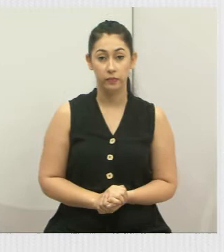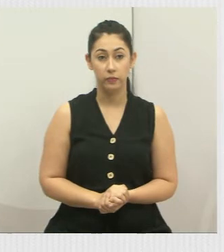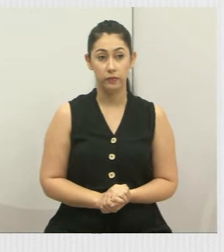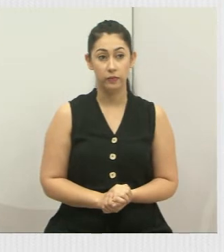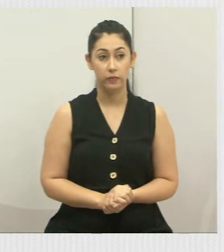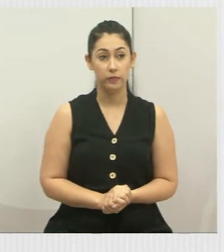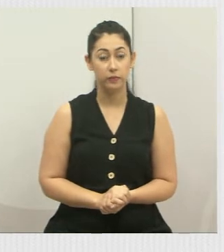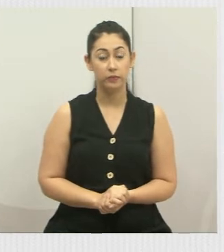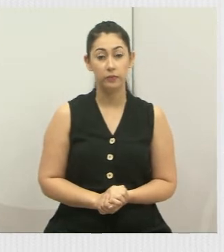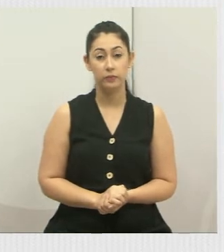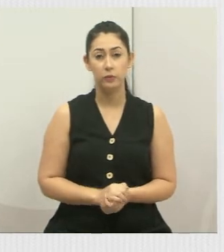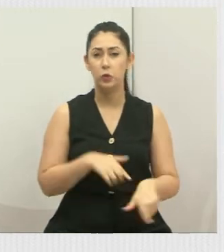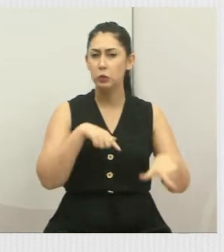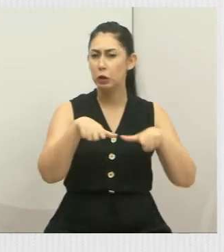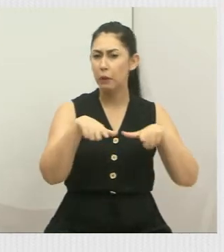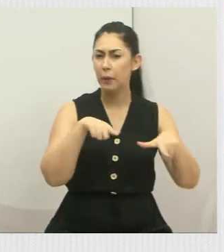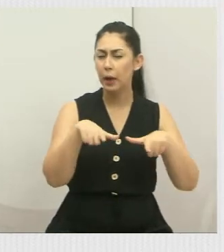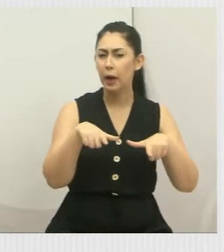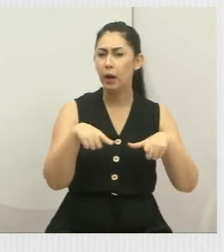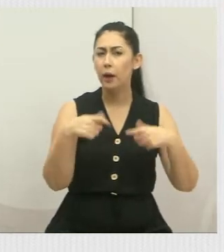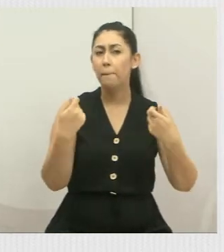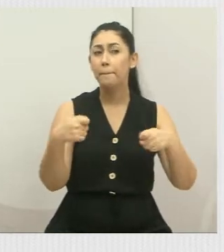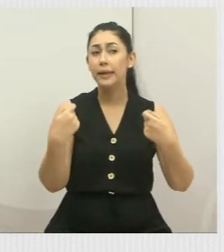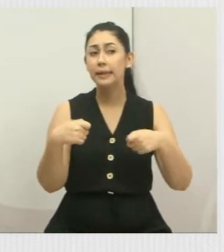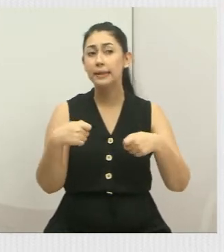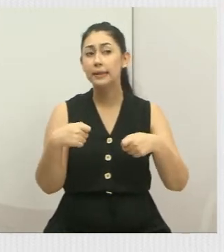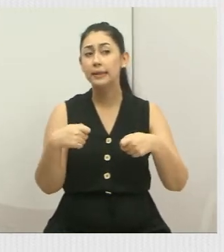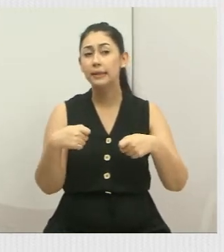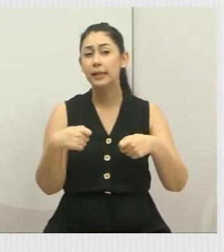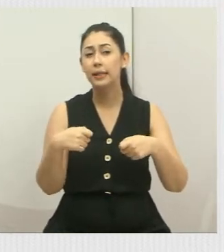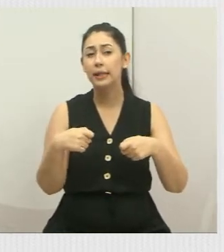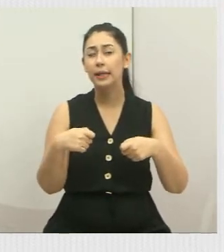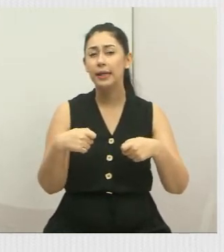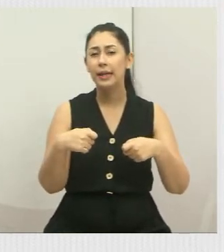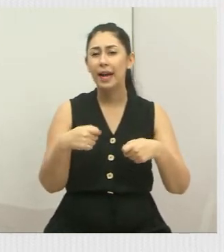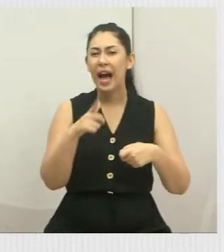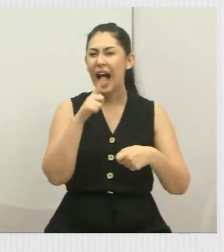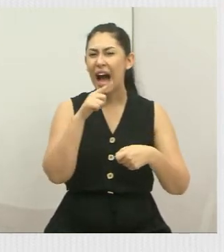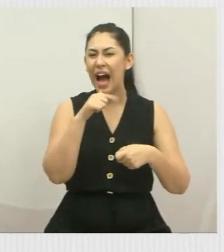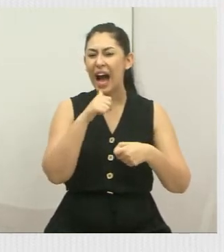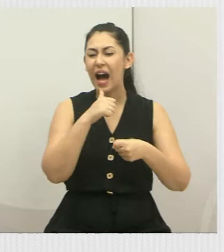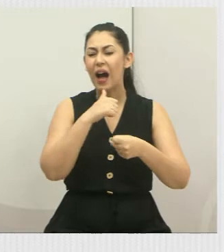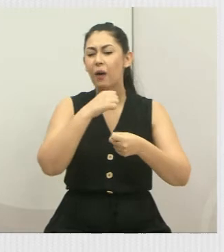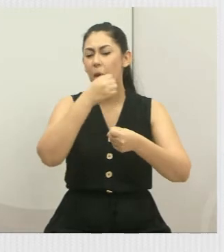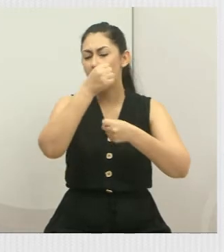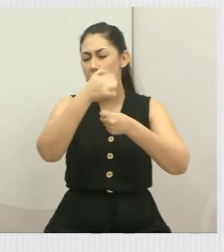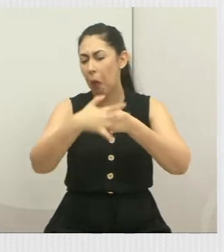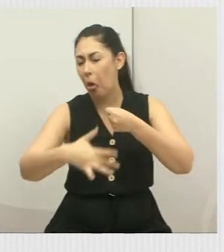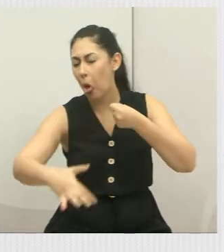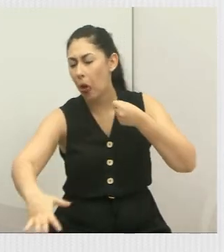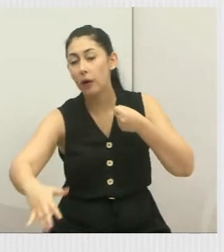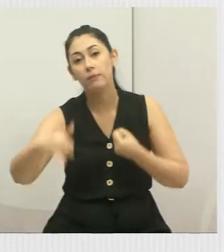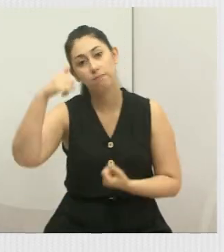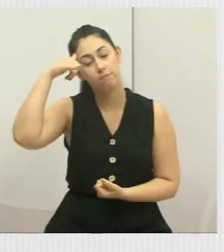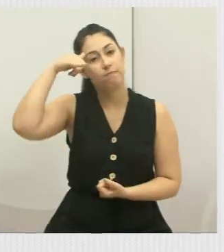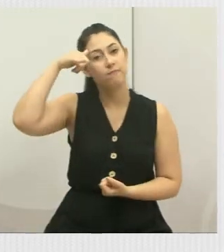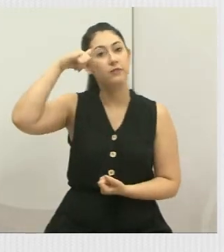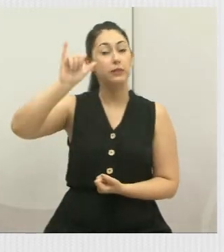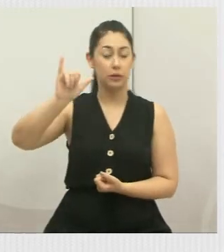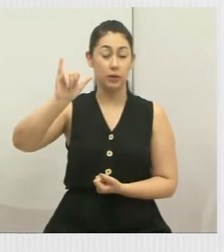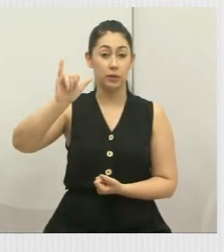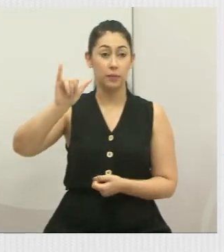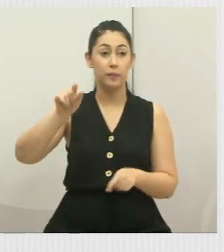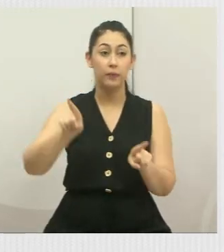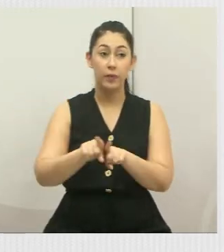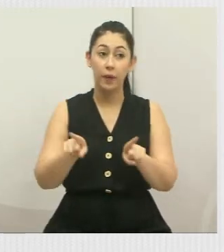O serviço de saneamento ele deve prever a redução e o controle das perdas de água, isso é algo importante previsto lá. O